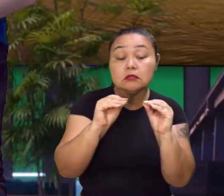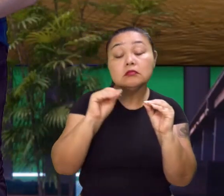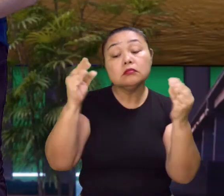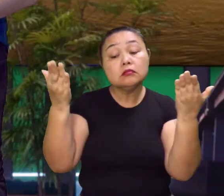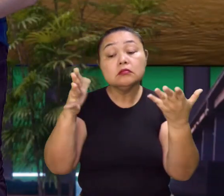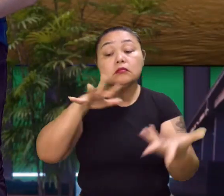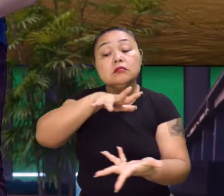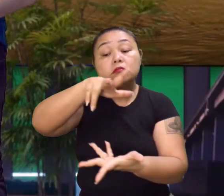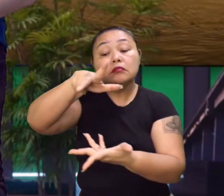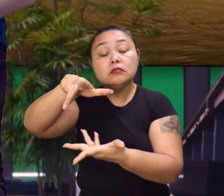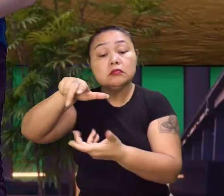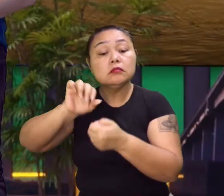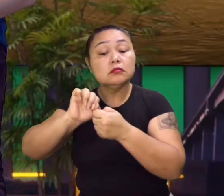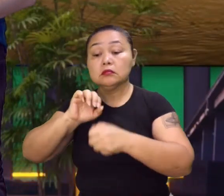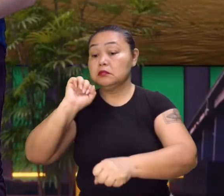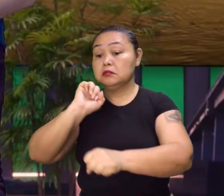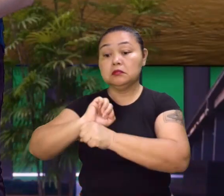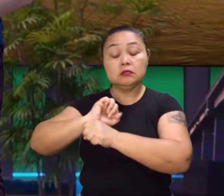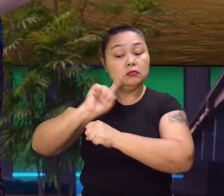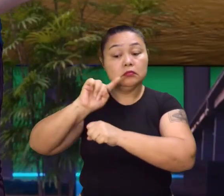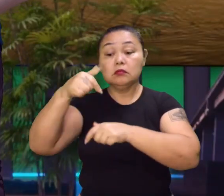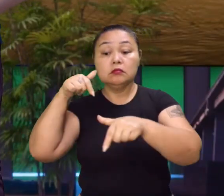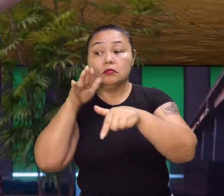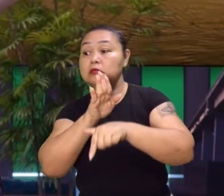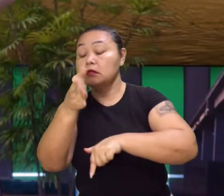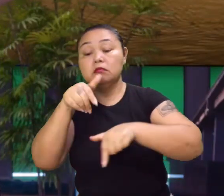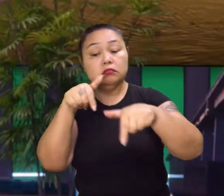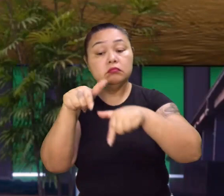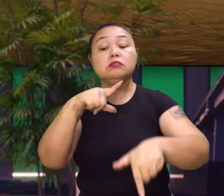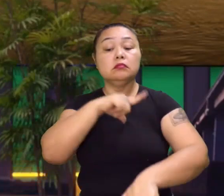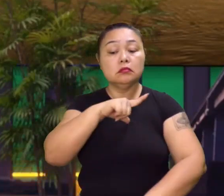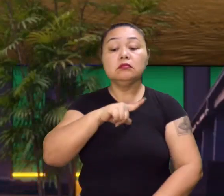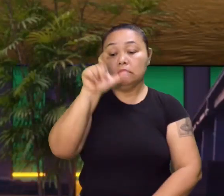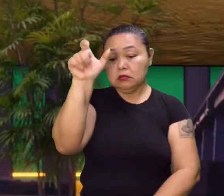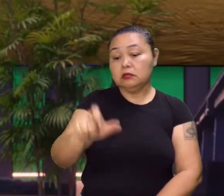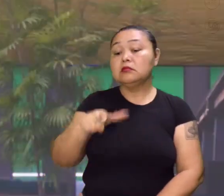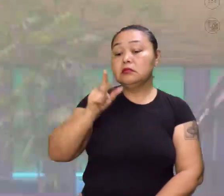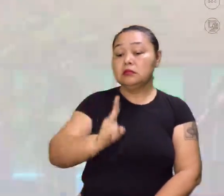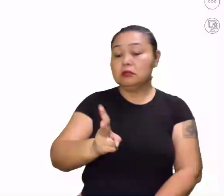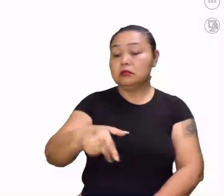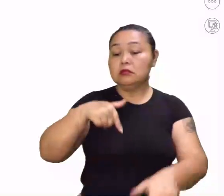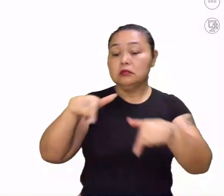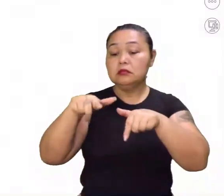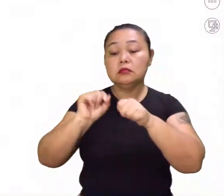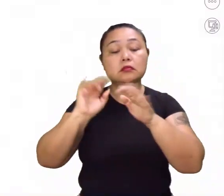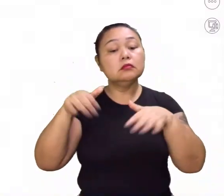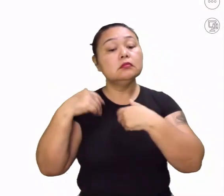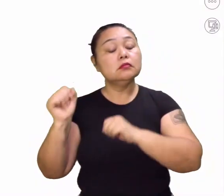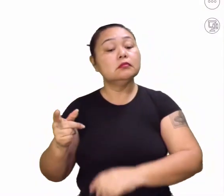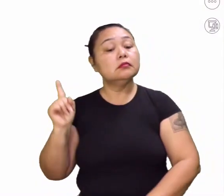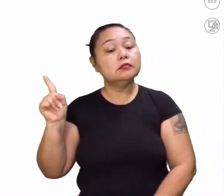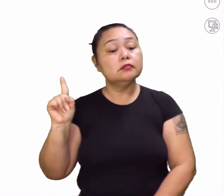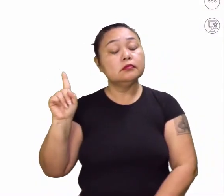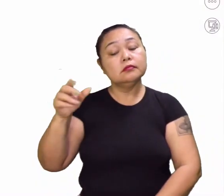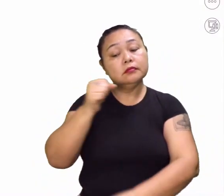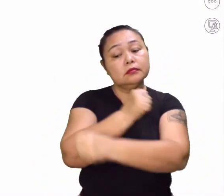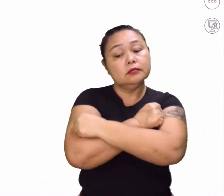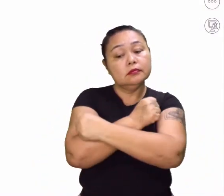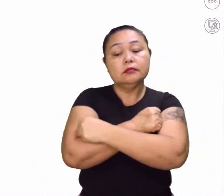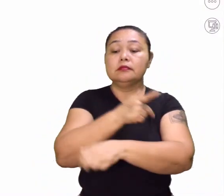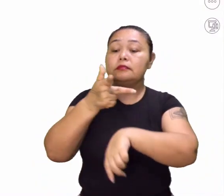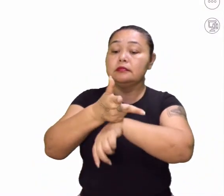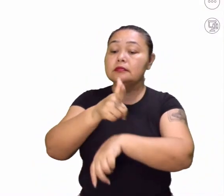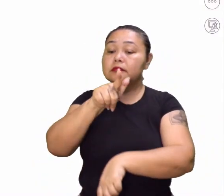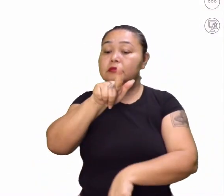hoje o planeta Terra praticamente não para em relação ao trabalho. Exatamente. Vamos lá no quadro, meu diretor. Grande abraço para o nosso